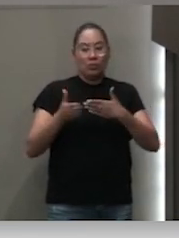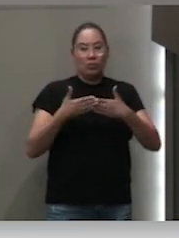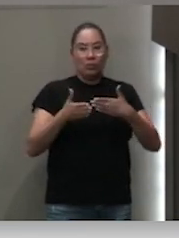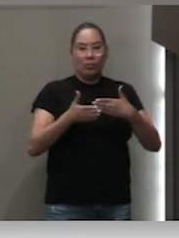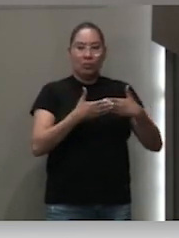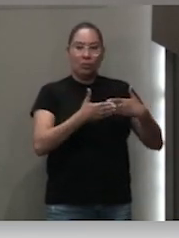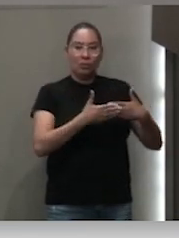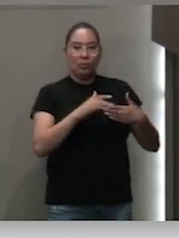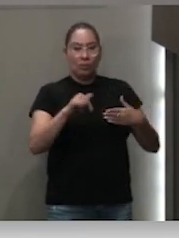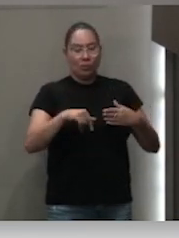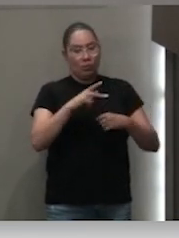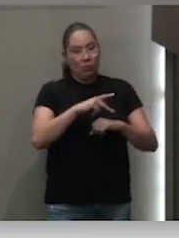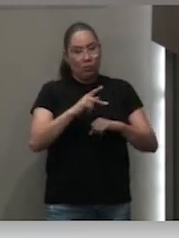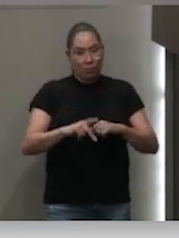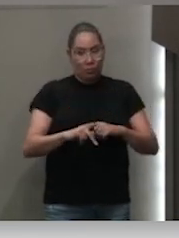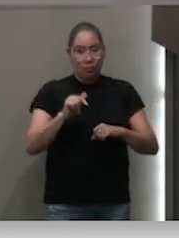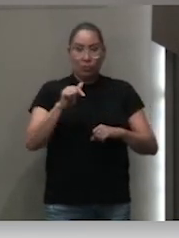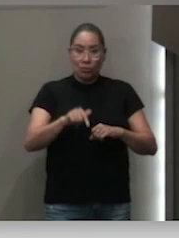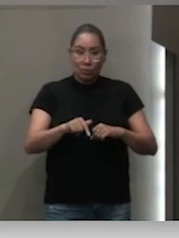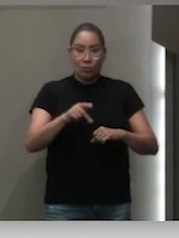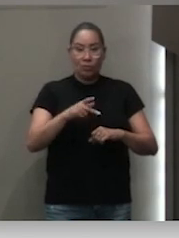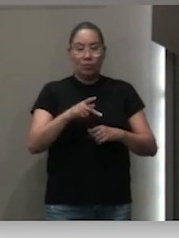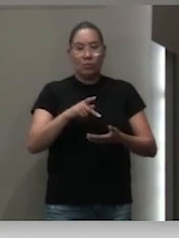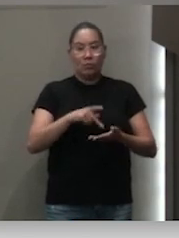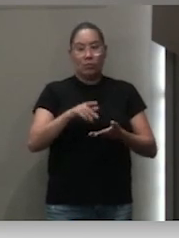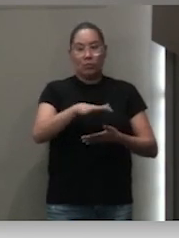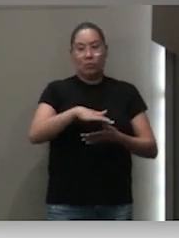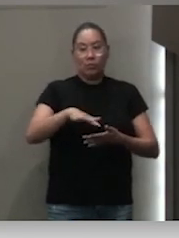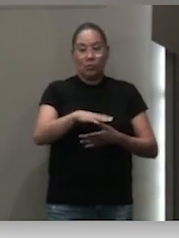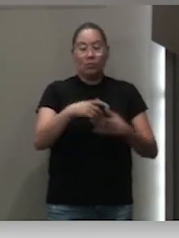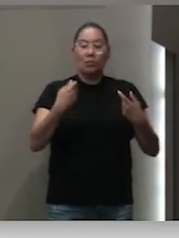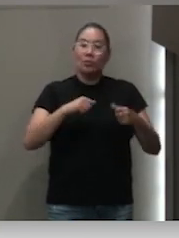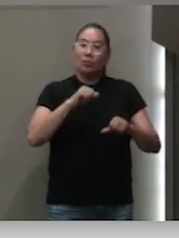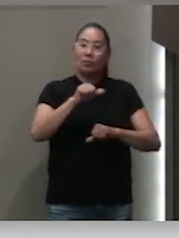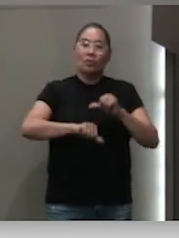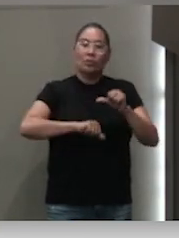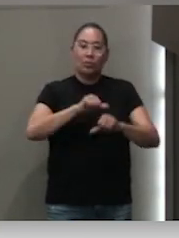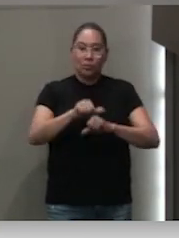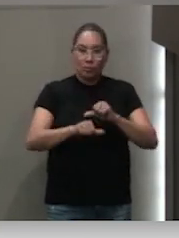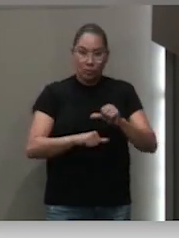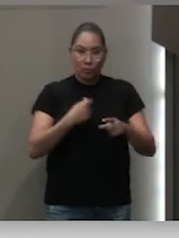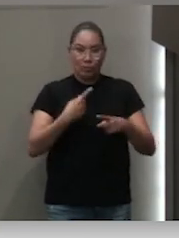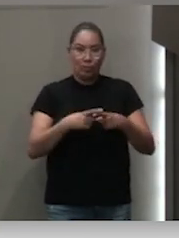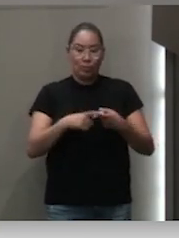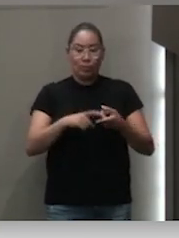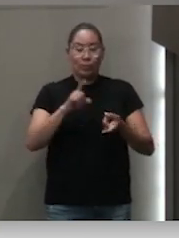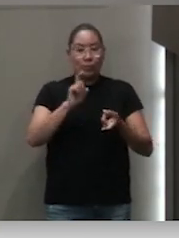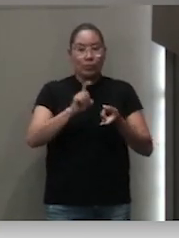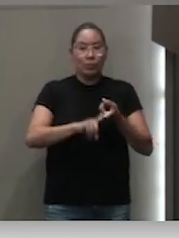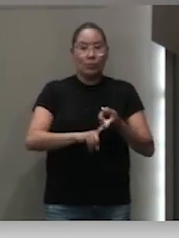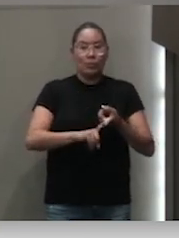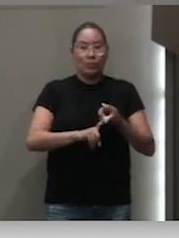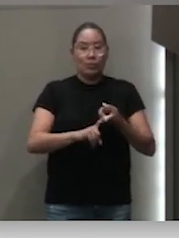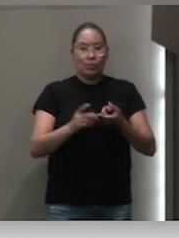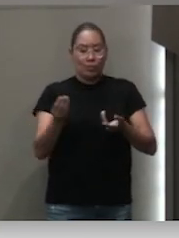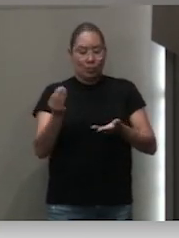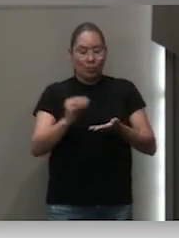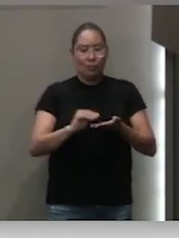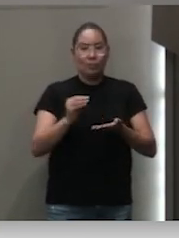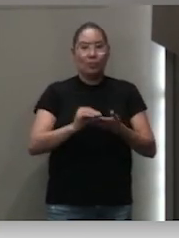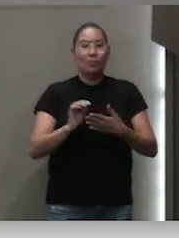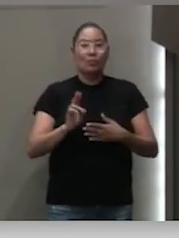temos que mudar porque é o pequeno produtor rural é aquele que depende de agregação de valor no seu